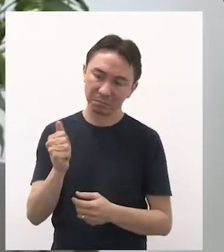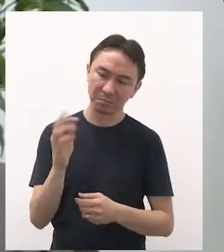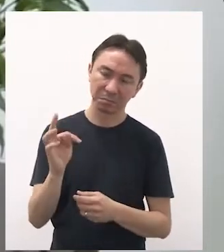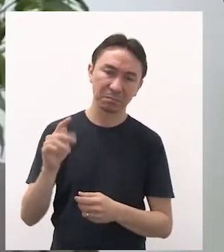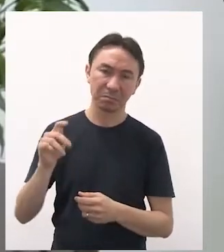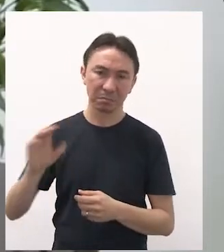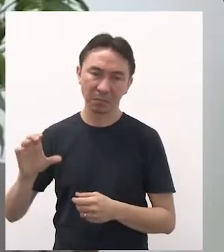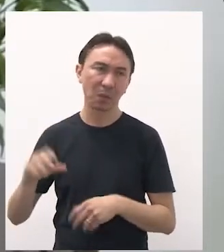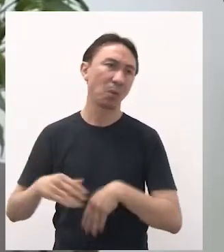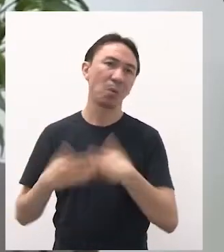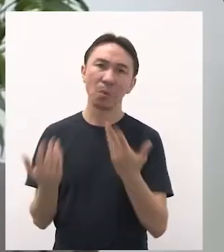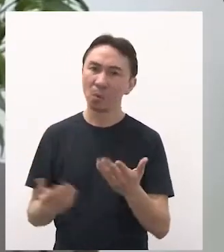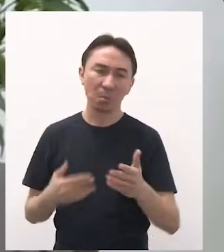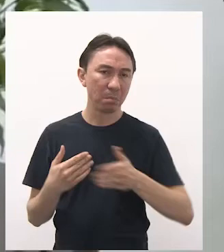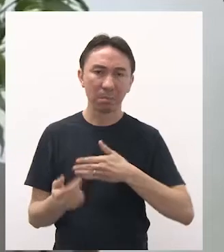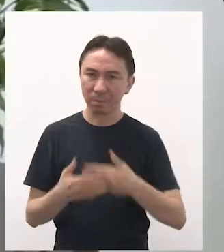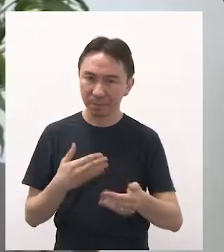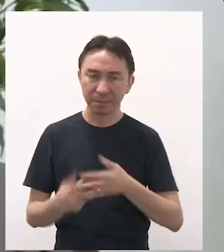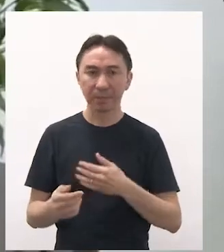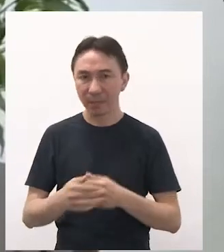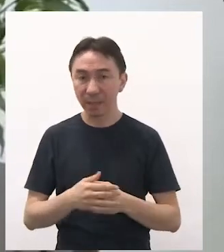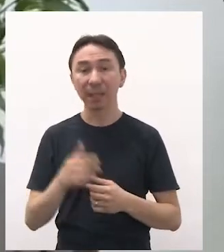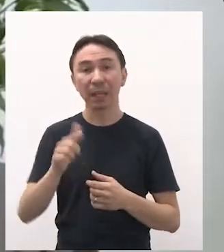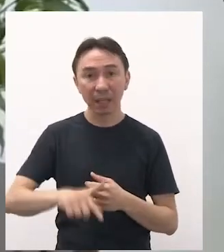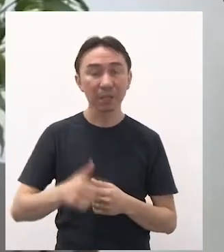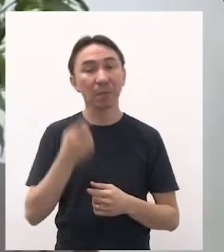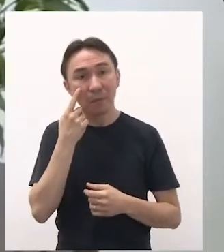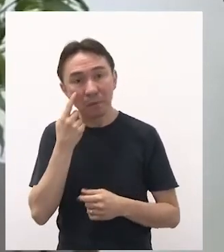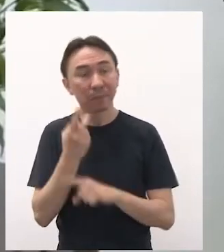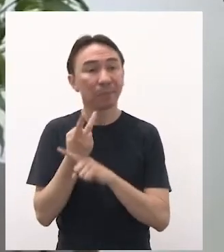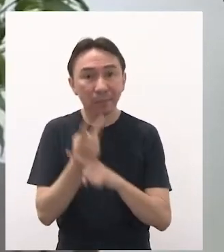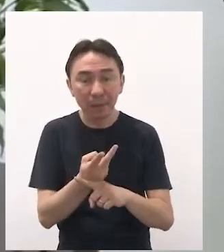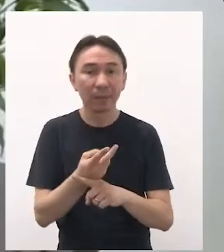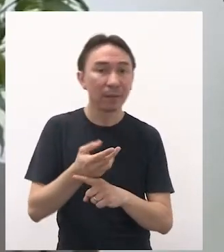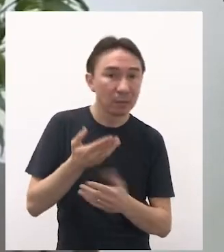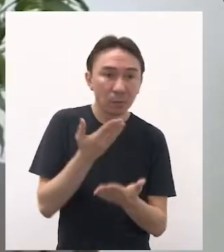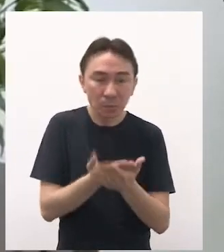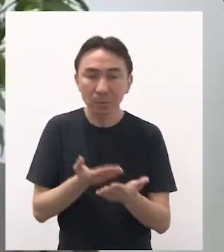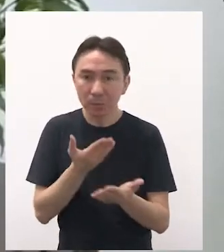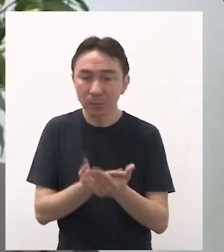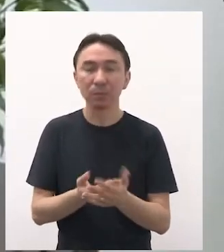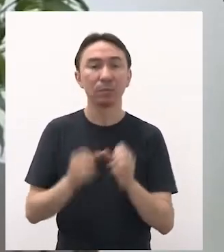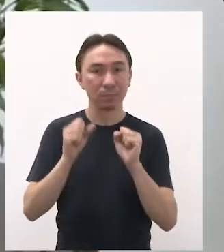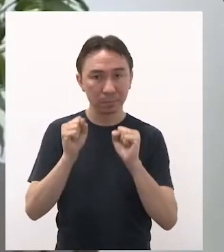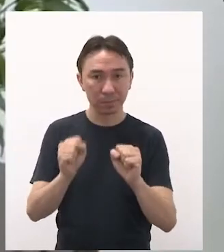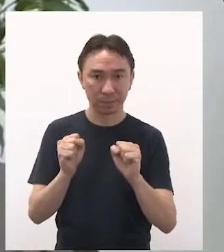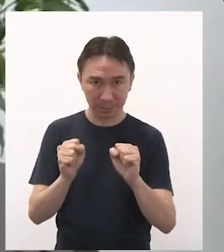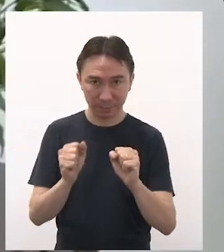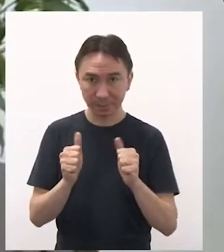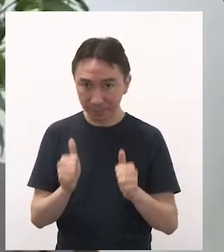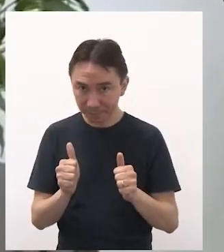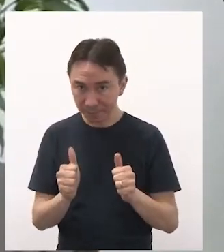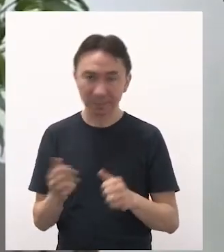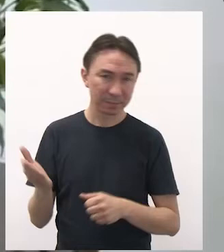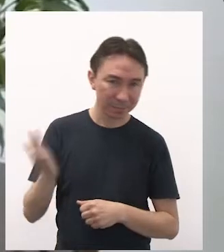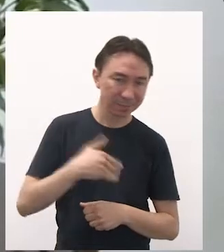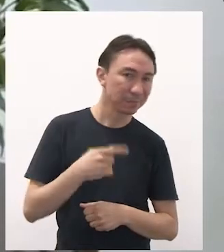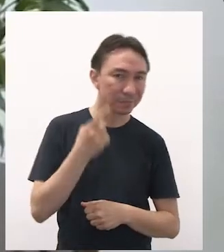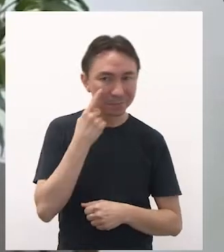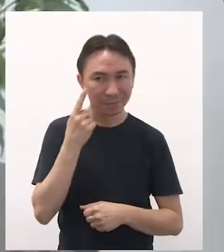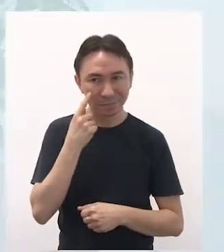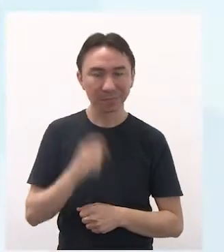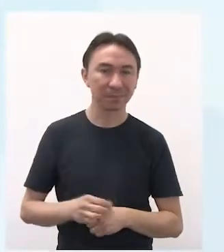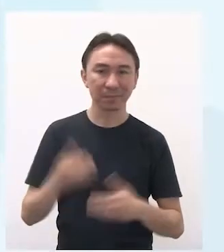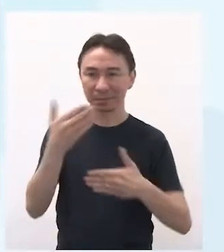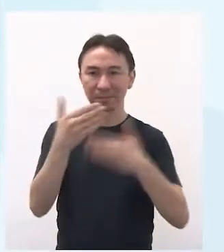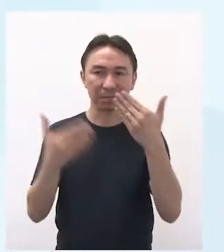a necessidade de retomar a respeito de avaliação externa. Então, vamos lá, por gentileza, vamos continuar. Então, pode